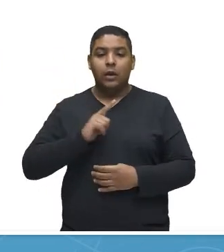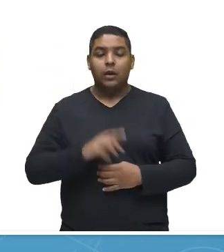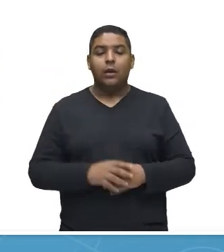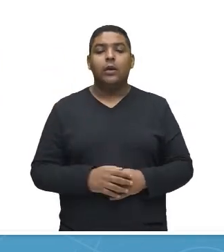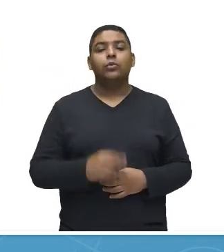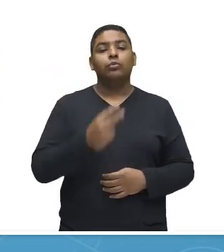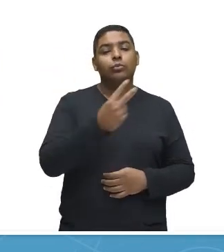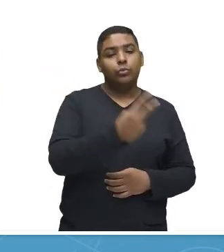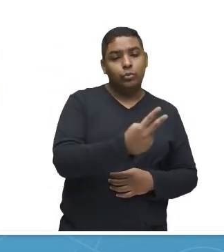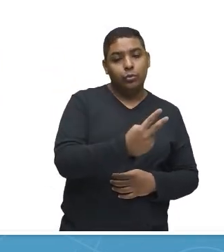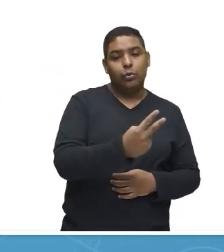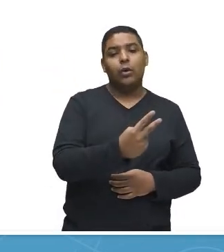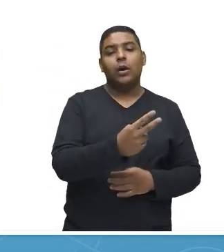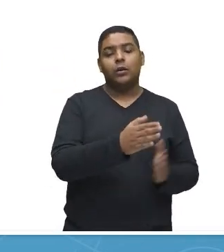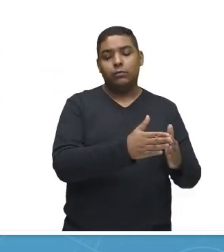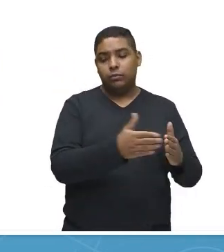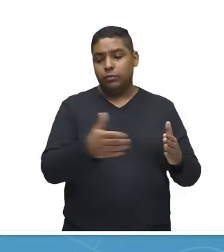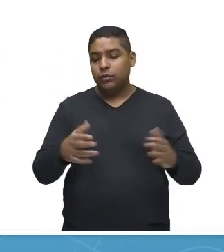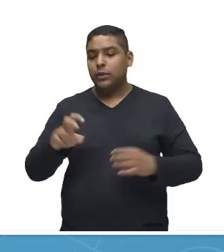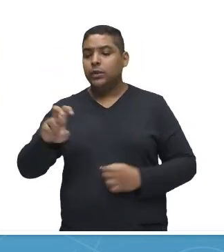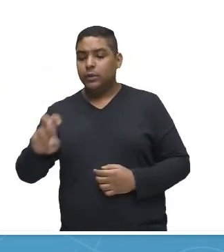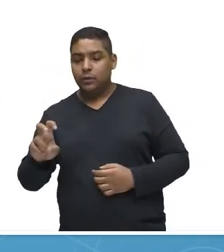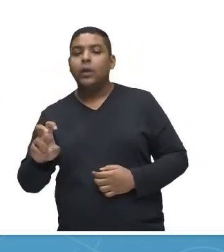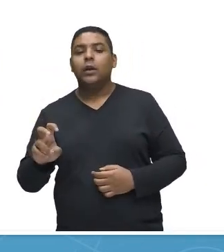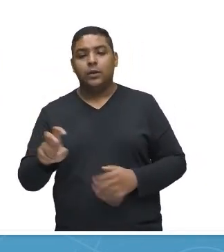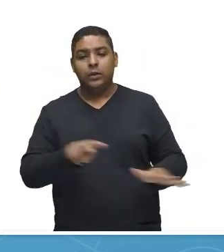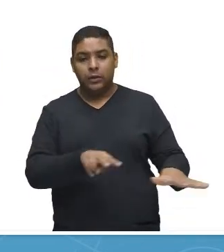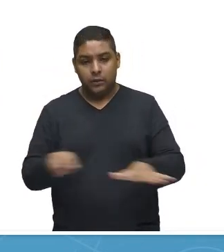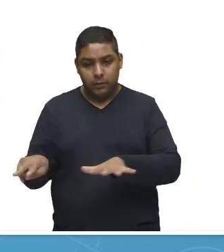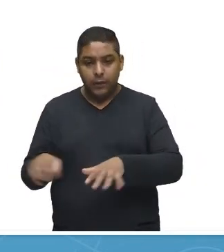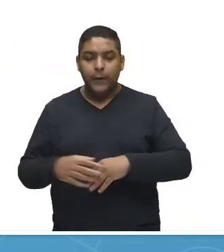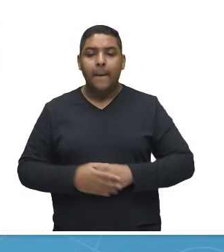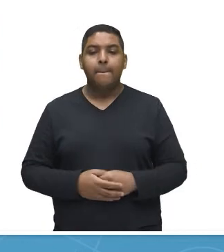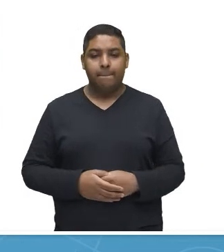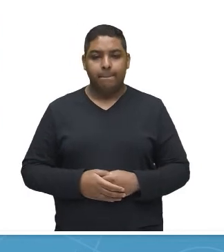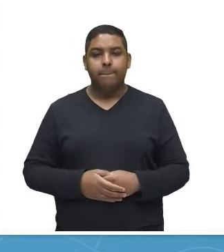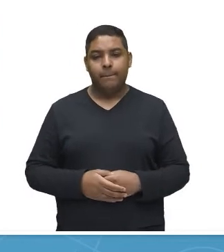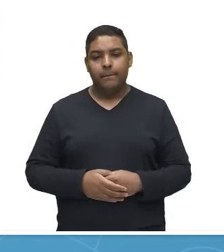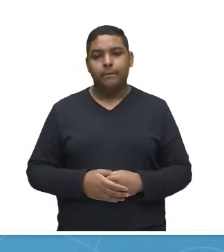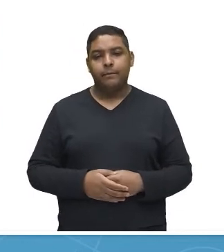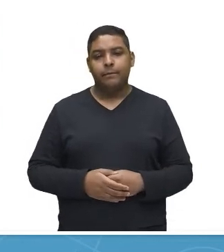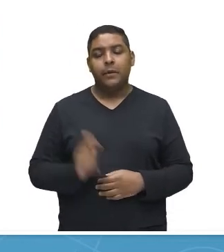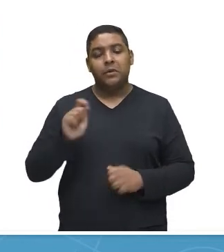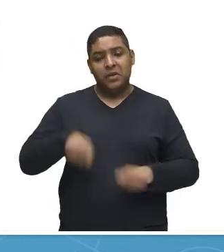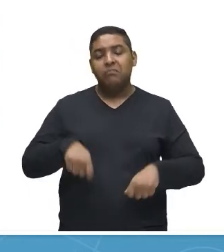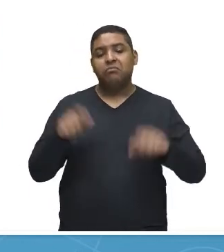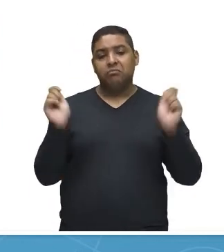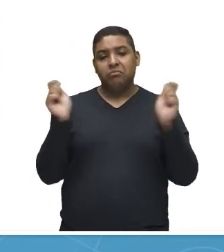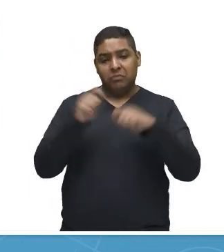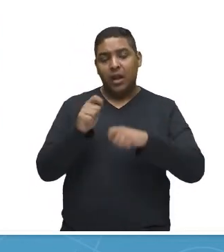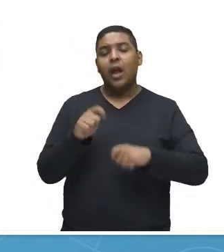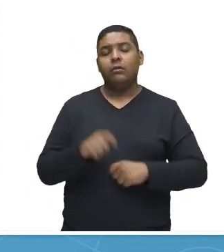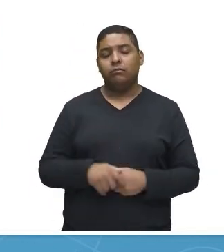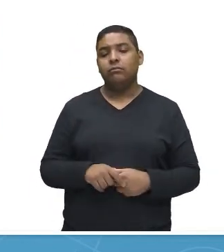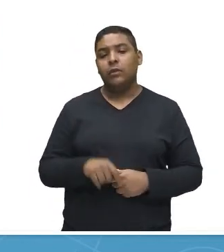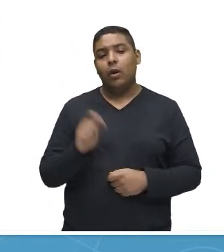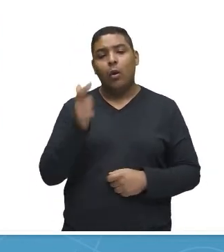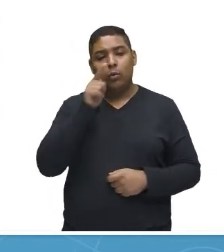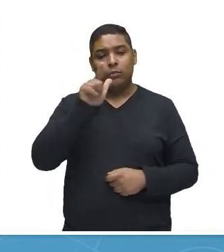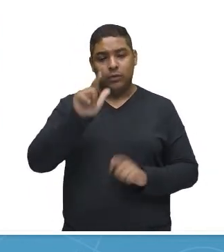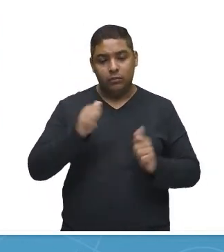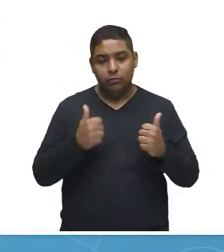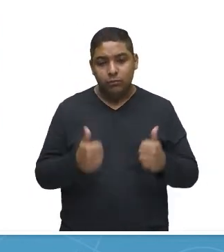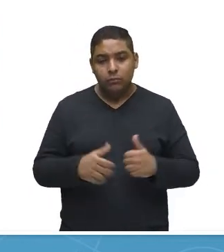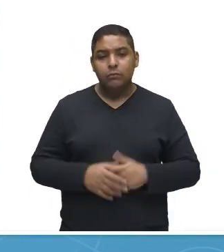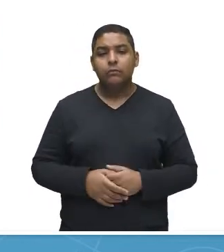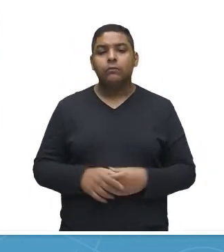de 2 a 5 vezes na semana, ou até mais quando você já está avançado nos exercícios. Lá,